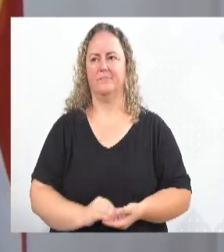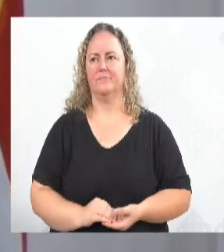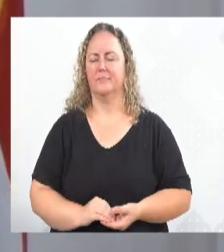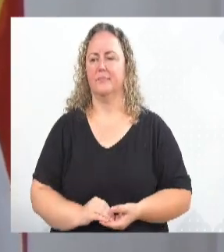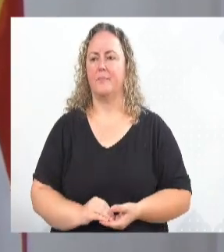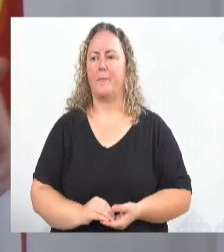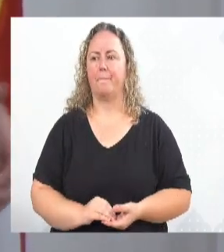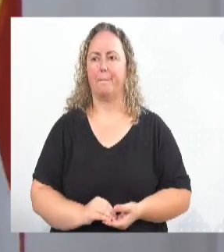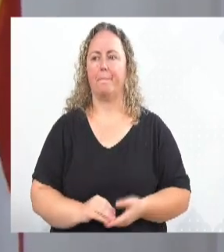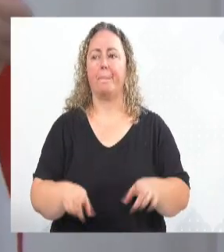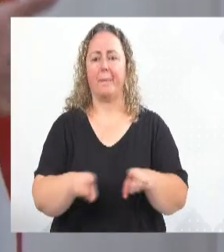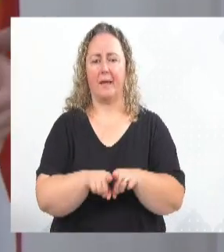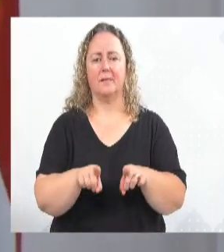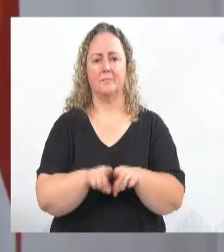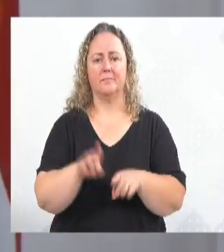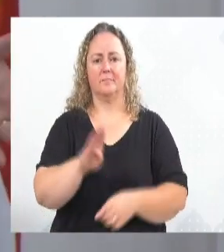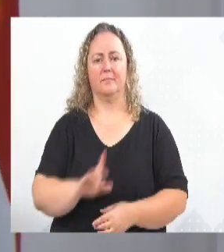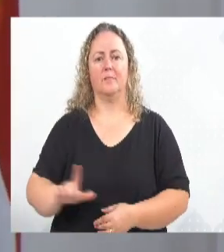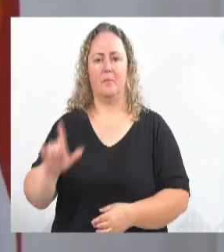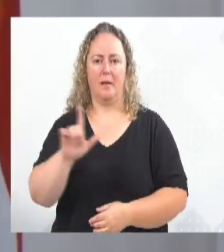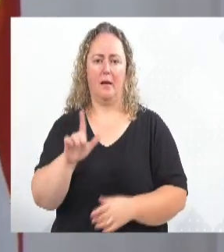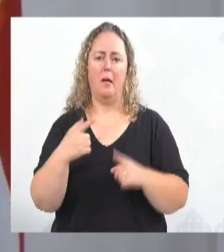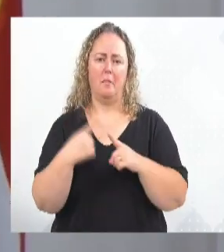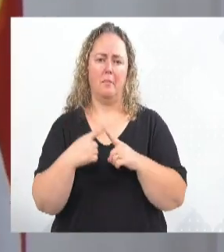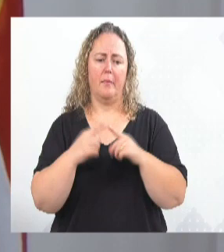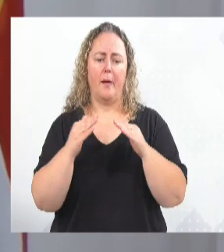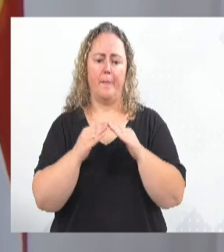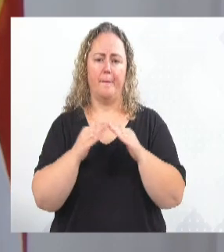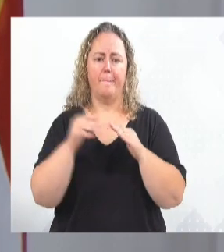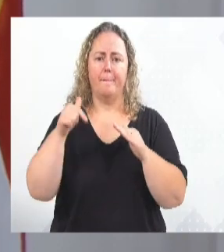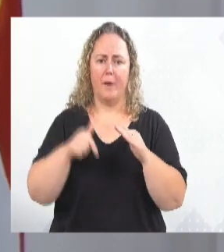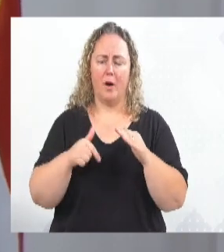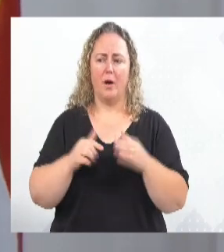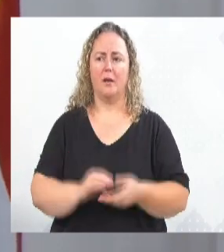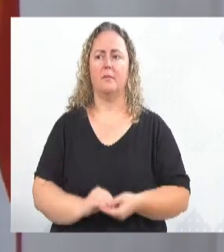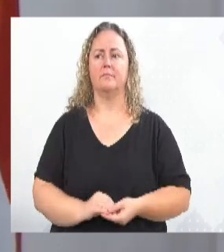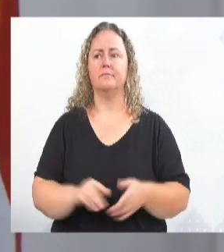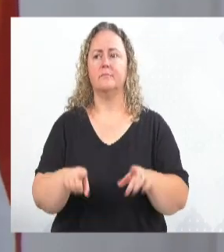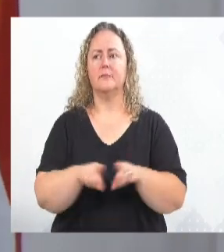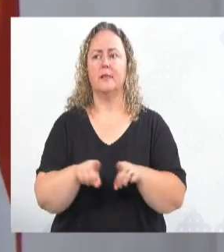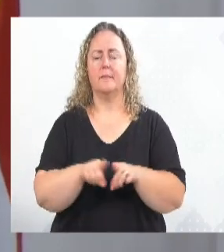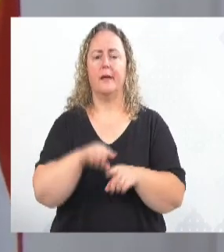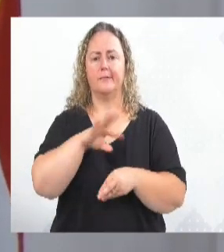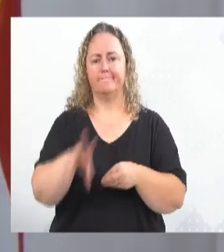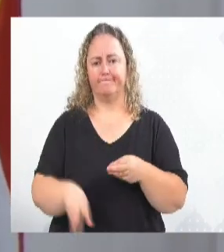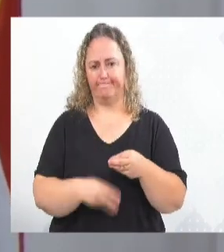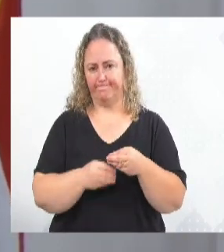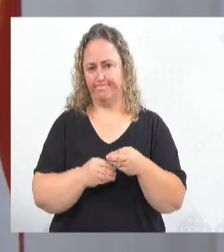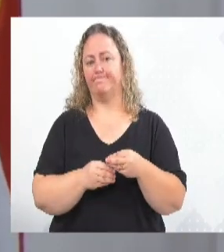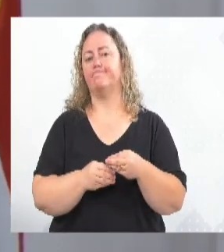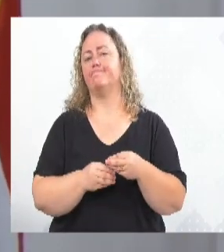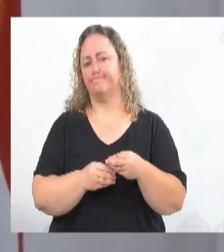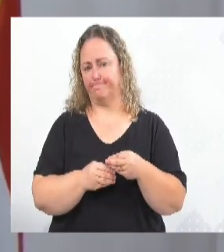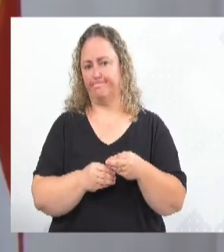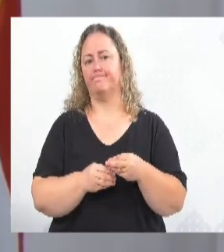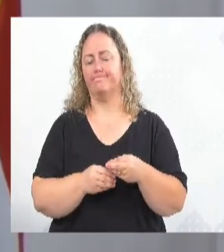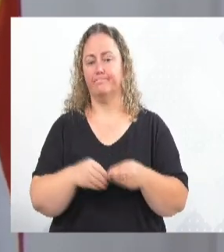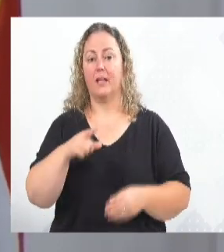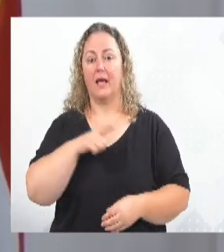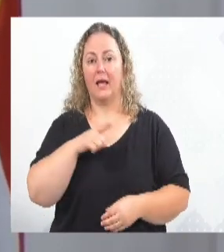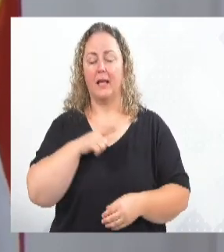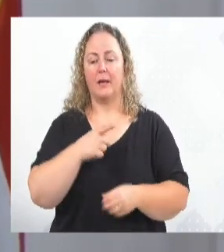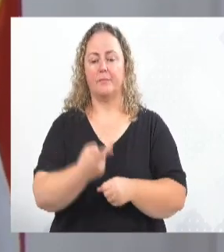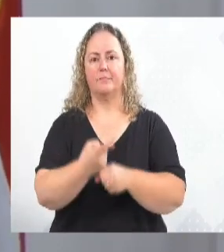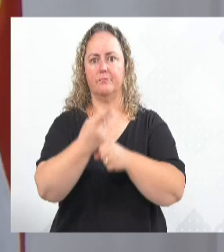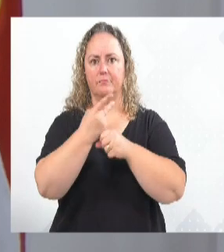no assunto Blumenau, porque a gente reside aqui, não pode ignorar os problemas locais, eu gostaria de complementar dizendo que tenho sido